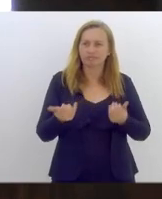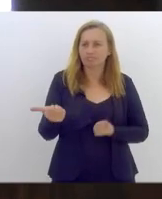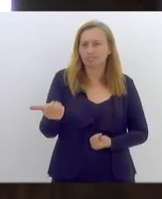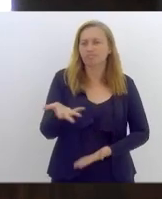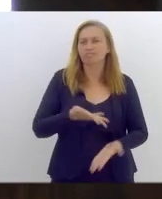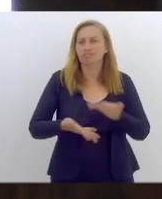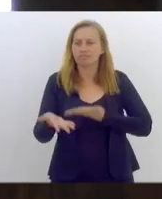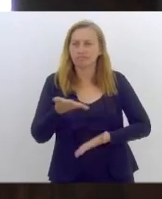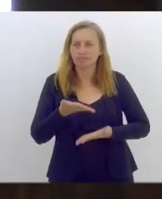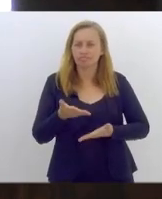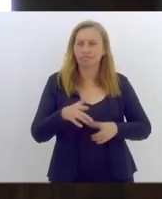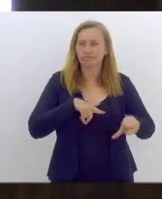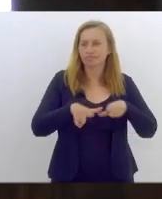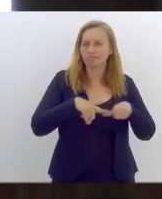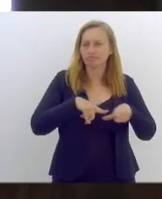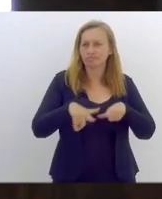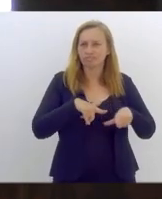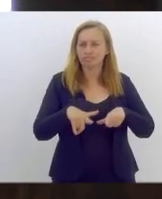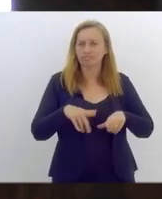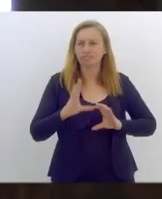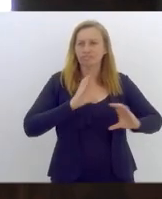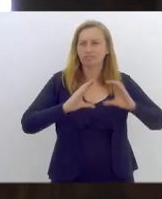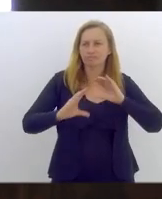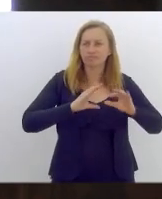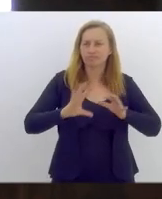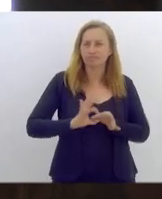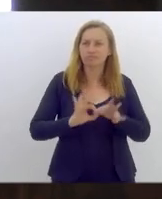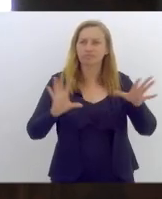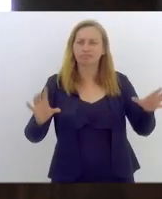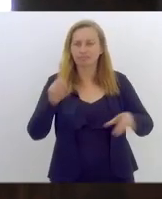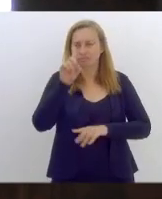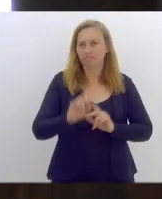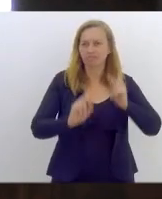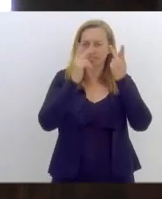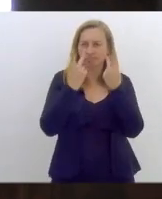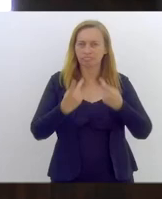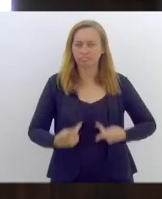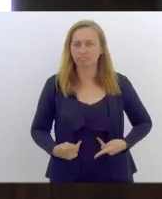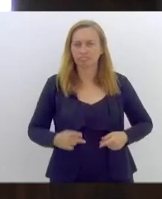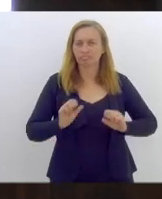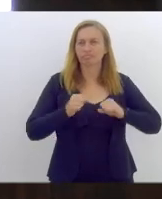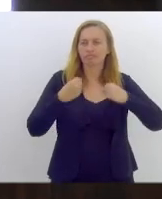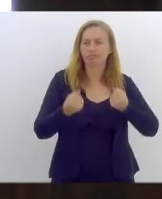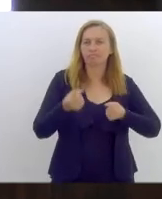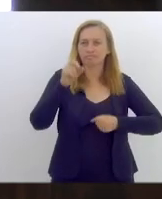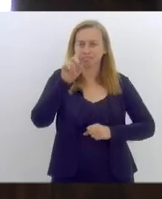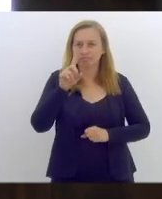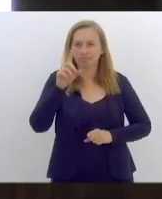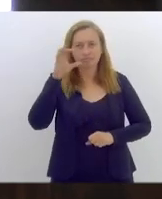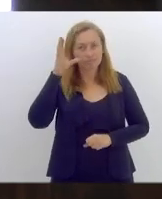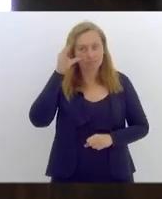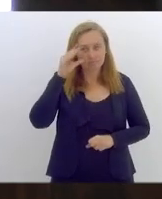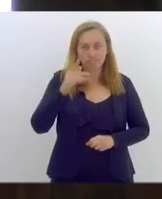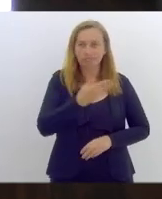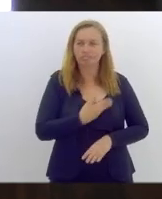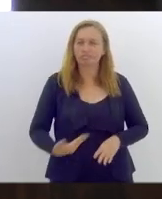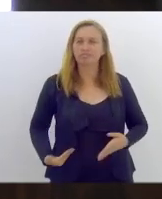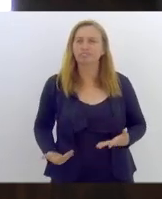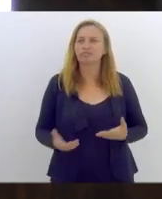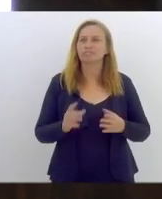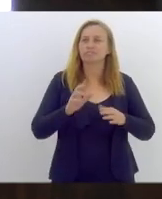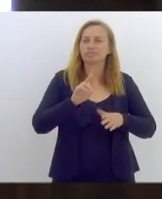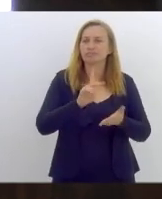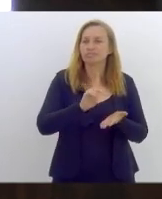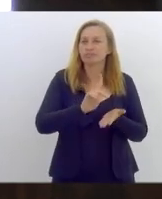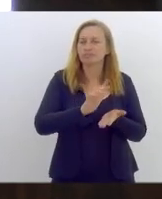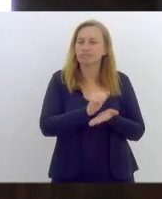colaborativa de trabalho. Assim, entende a comunicação democrática como um direito humano e defende o interesse público. A diversidade cultural